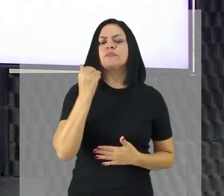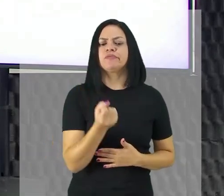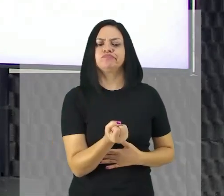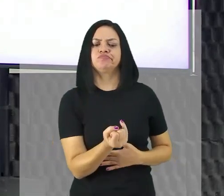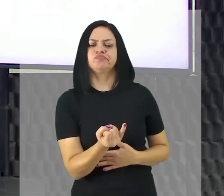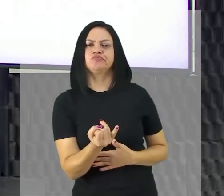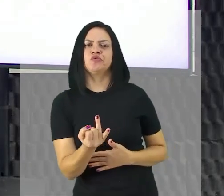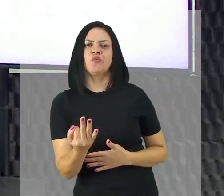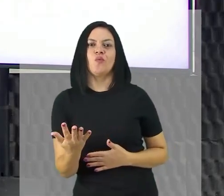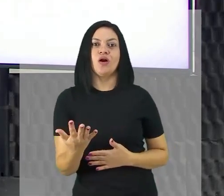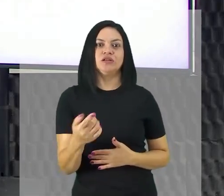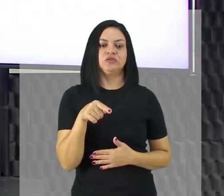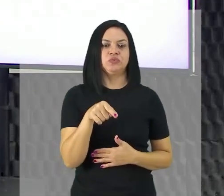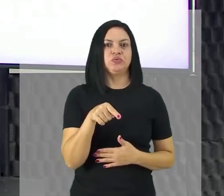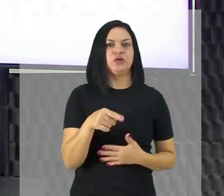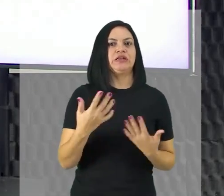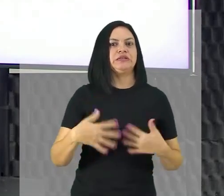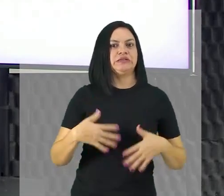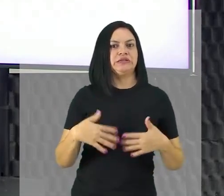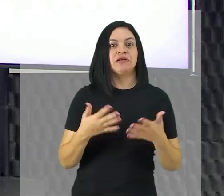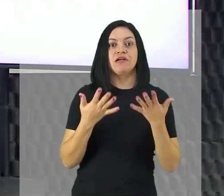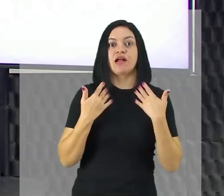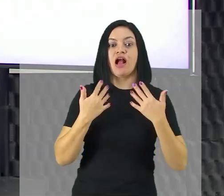de calor que é liberada,